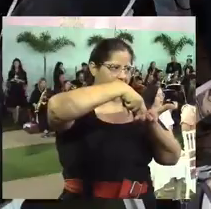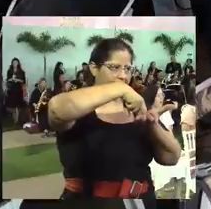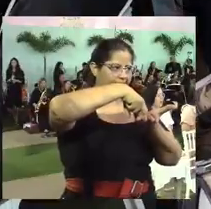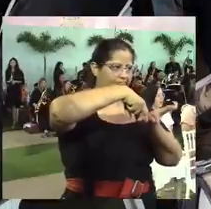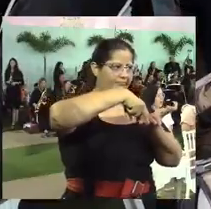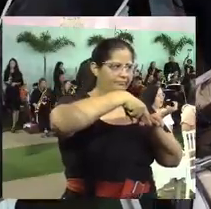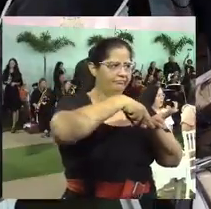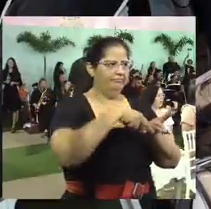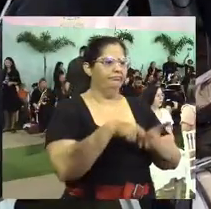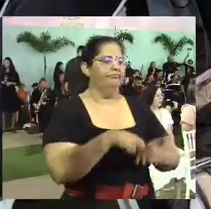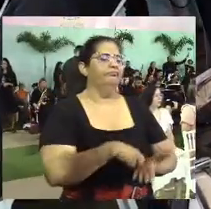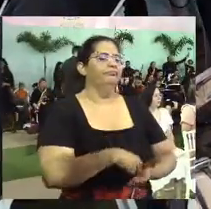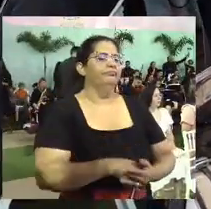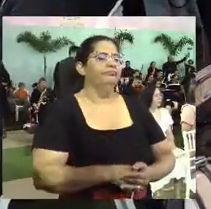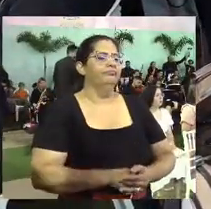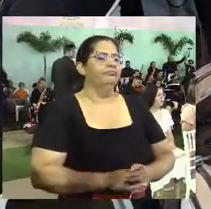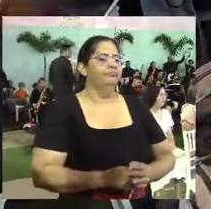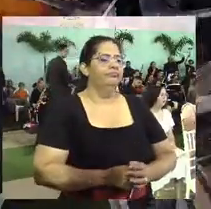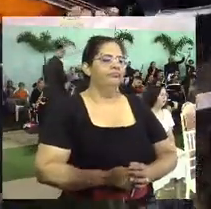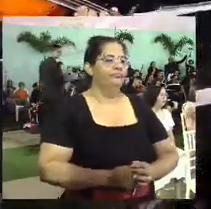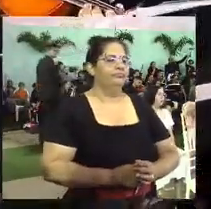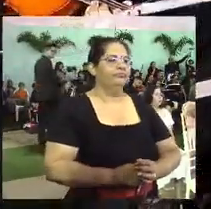no pé